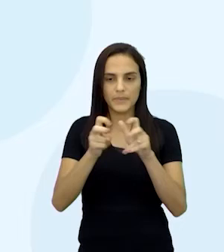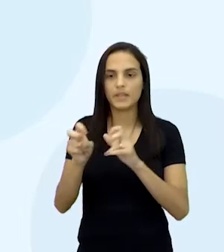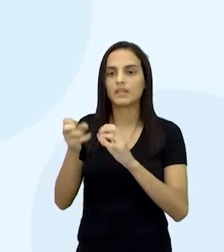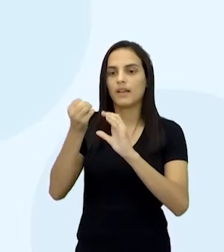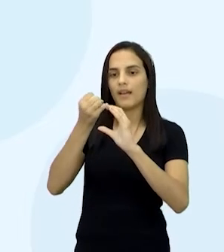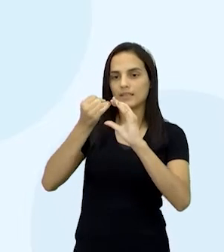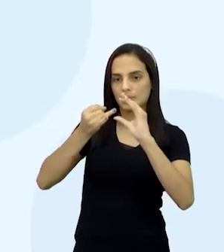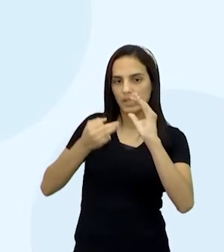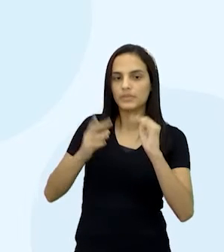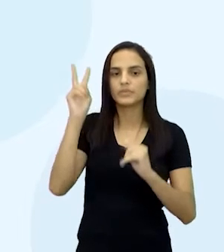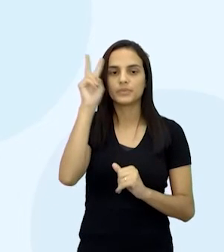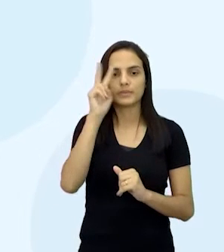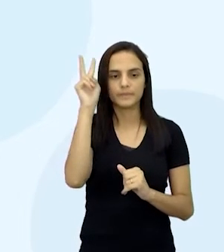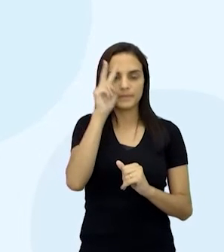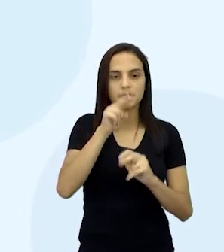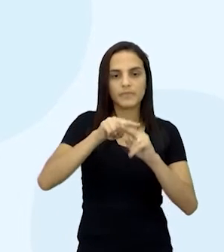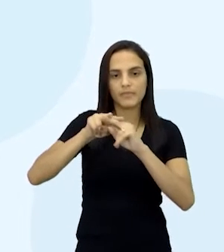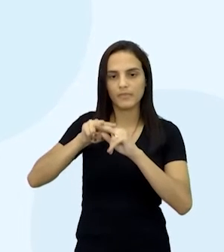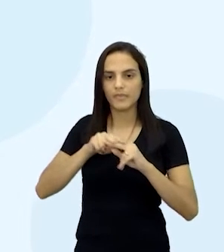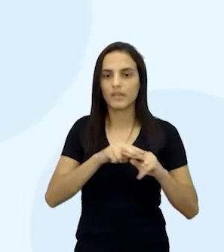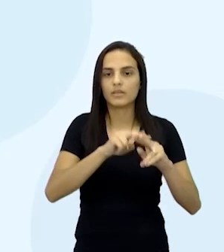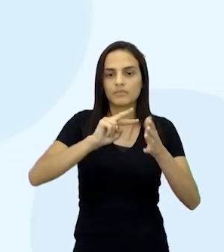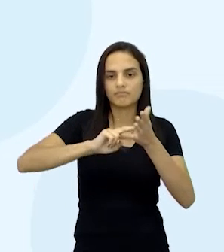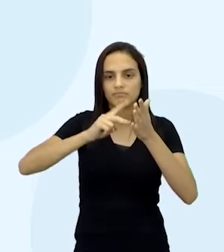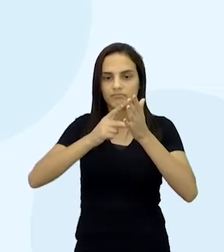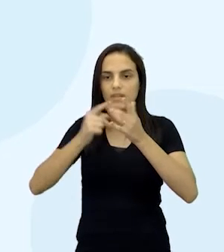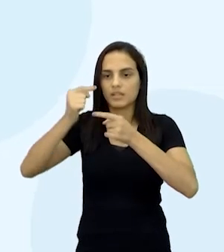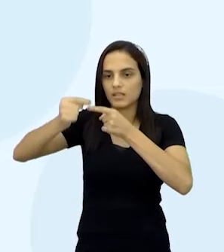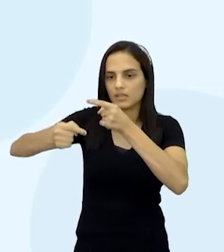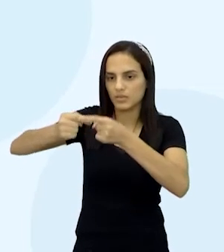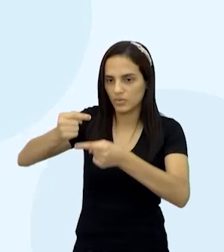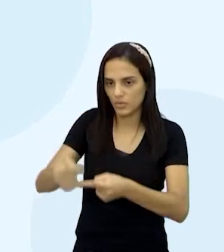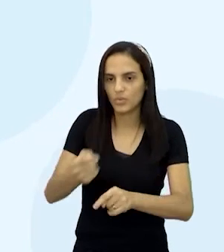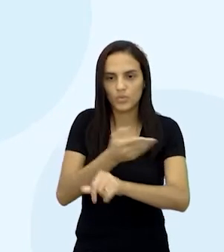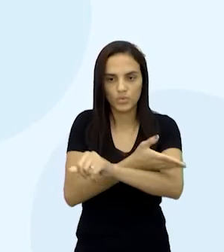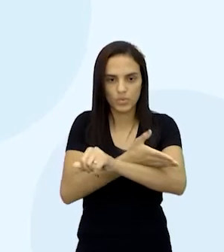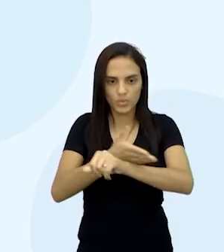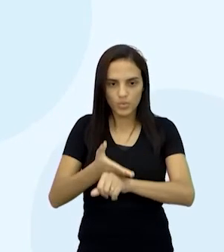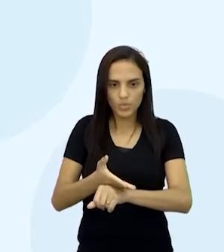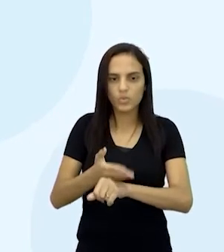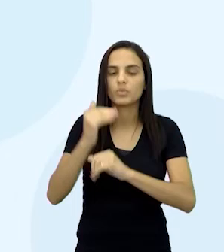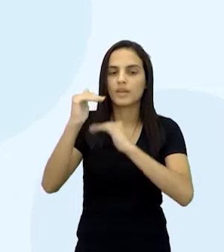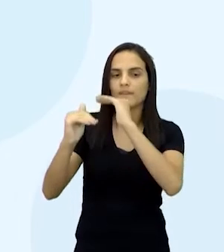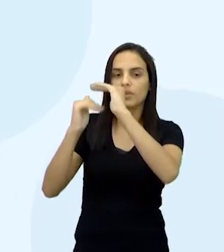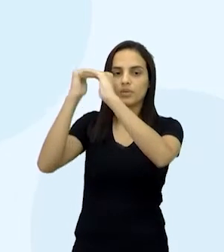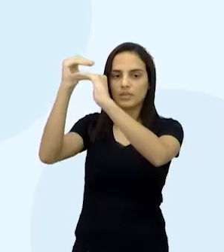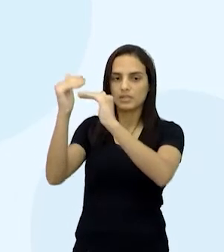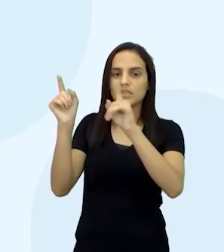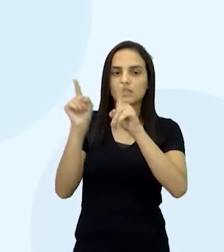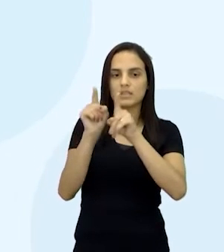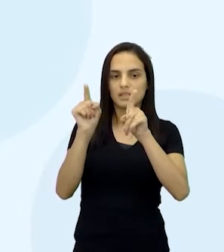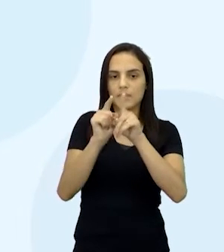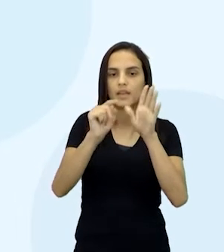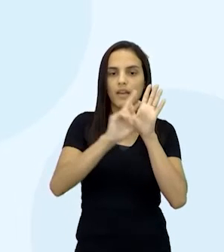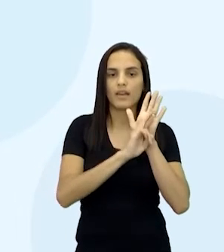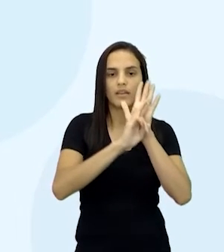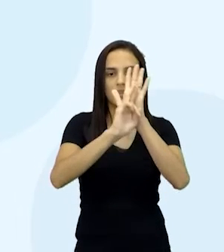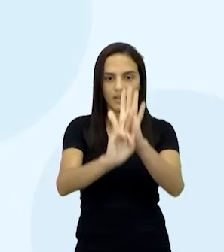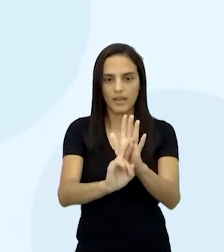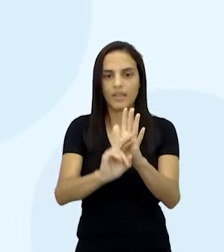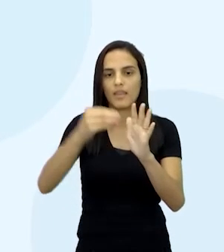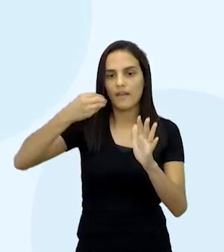históricos, resgatando e ressignificando as tradições, a evolução e representatividade